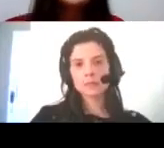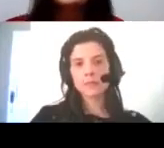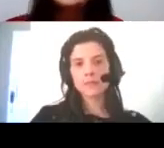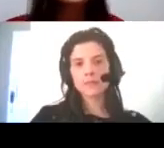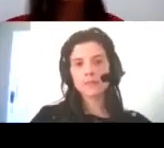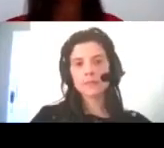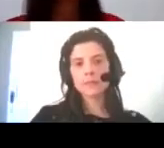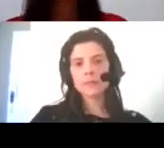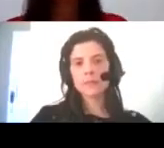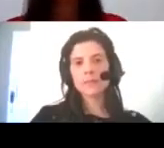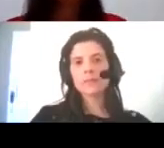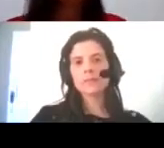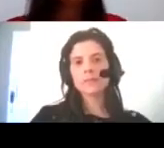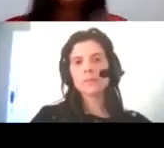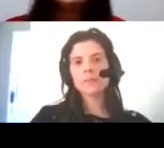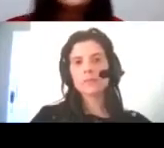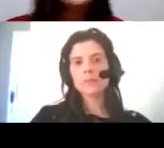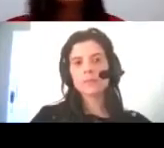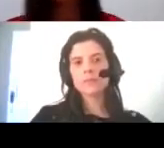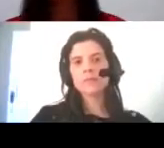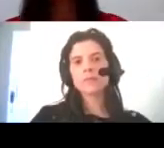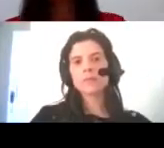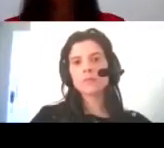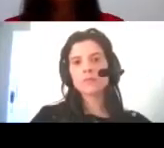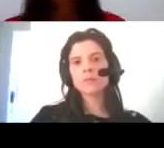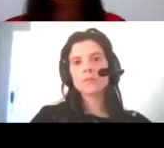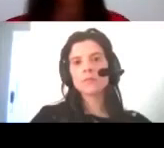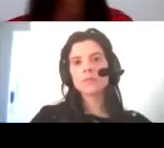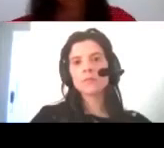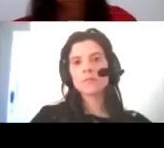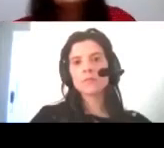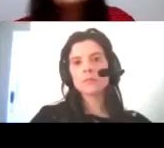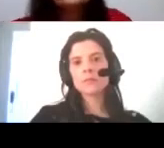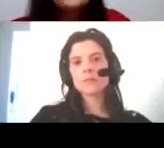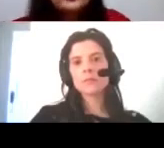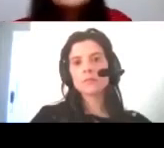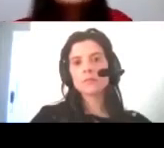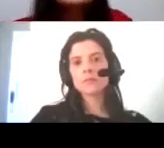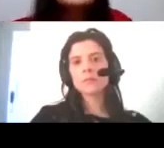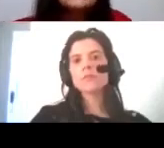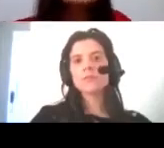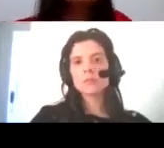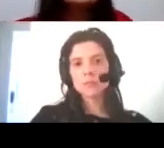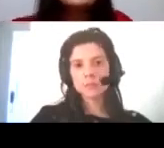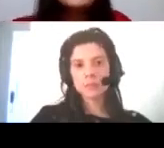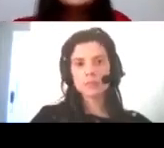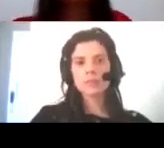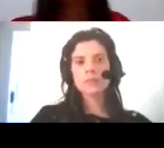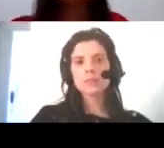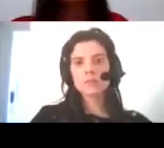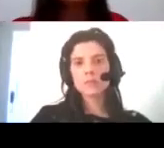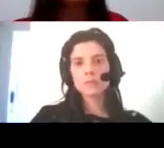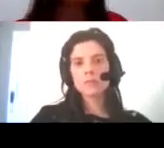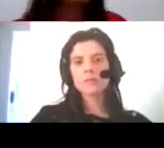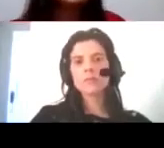de comissionados, de bancas de concurso, enfim, é uma forma que nós temos de